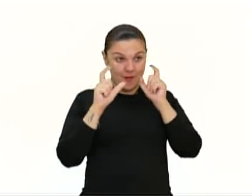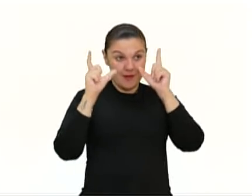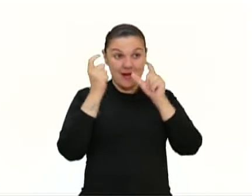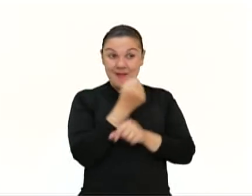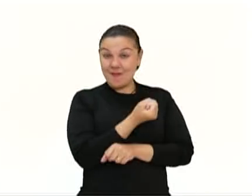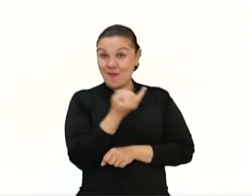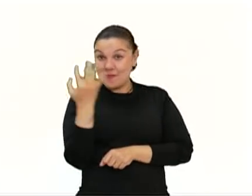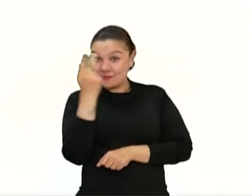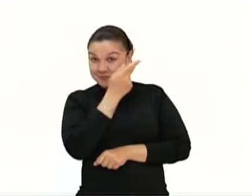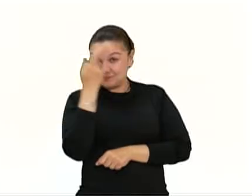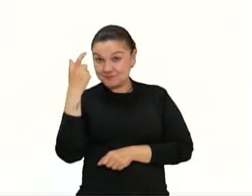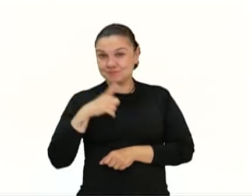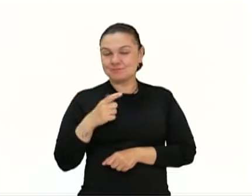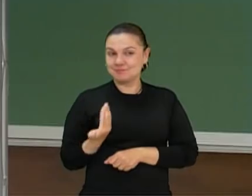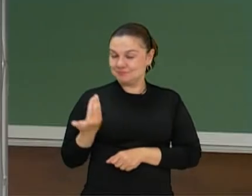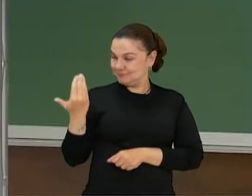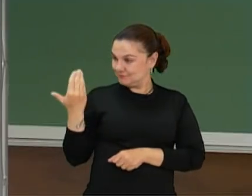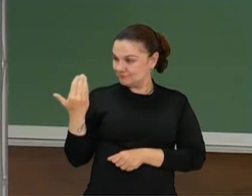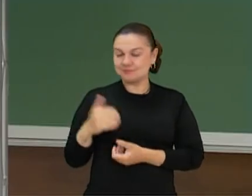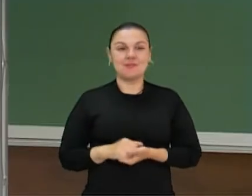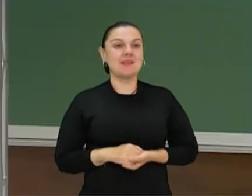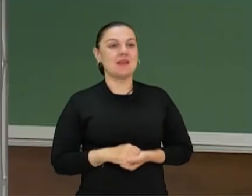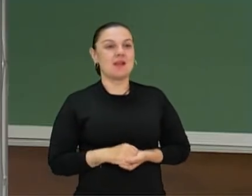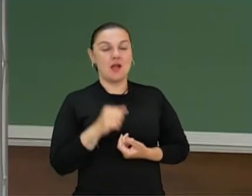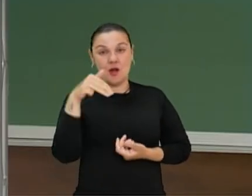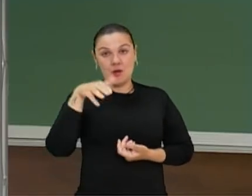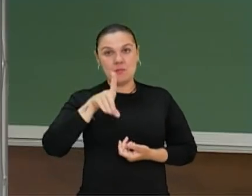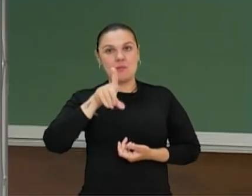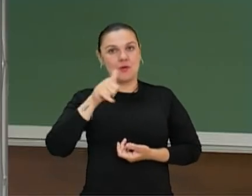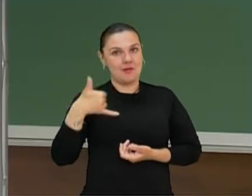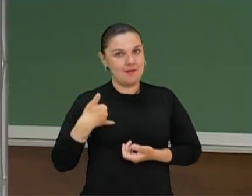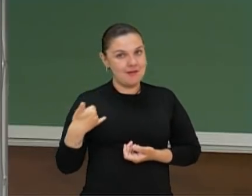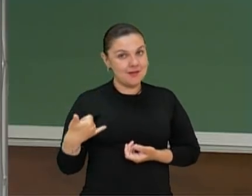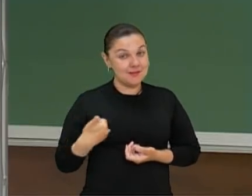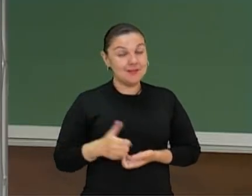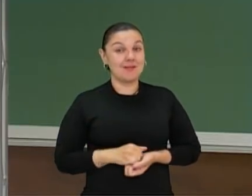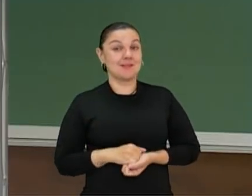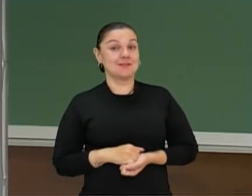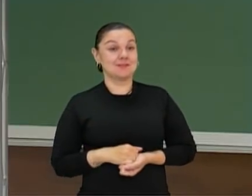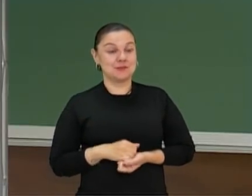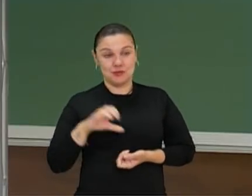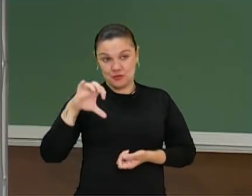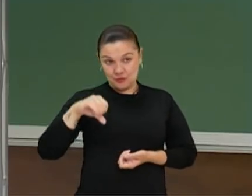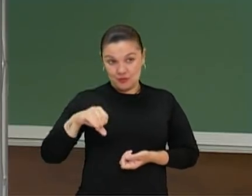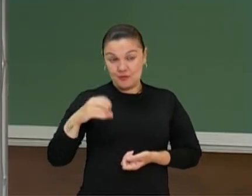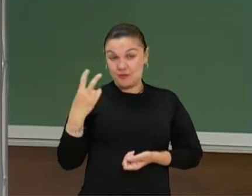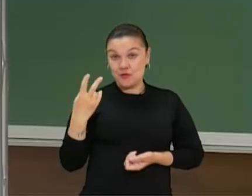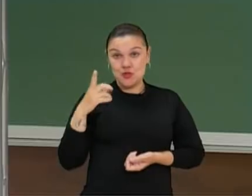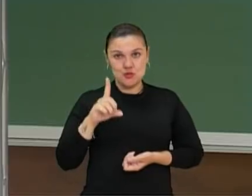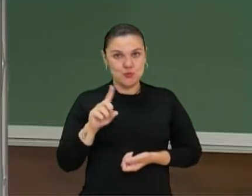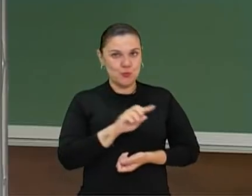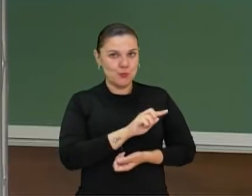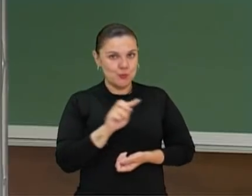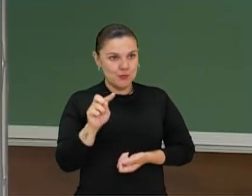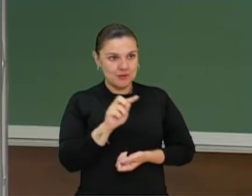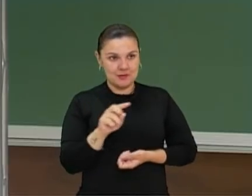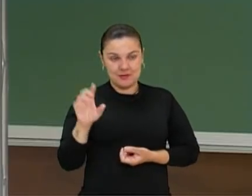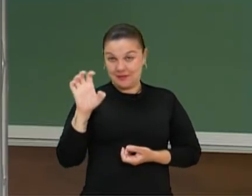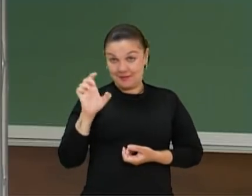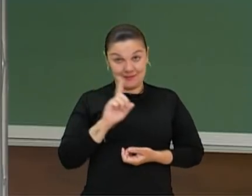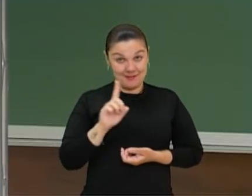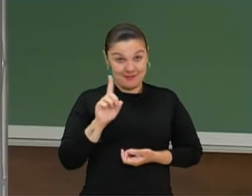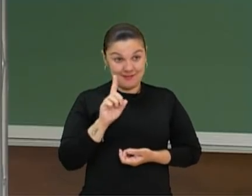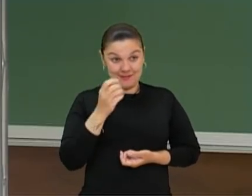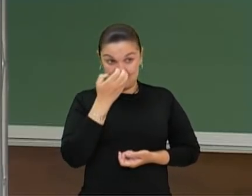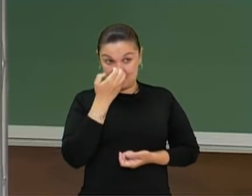é a quantidade de alunos. A moda é 9 anos. 21, então não é a letra E.